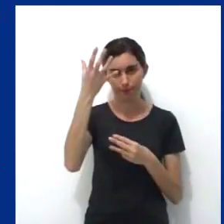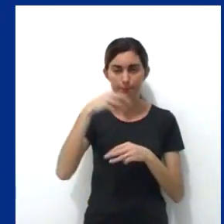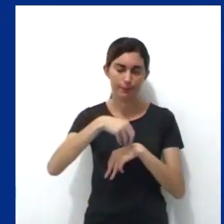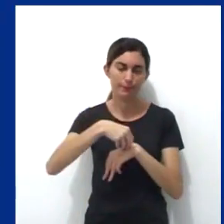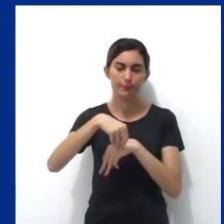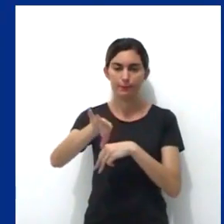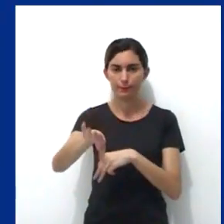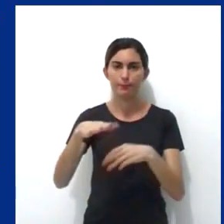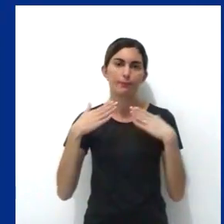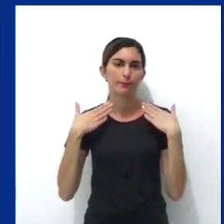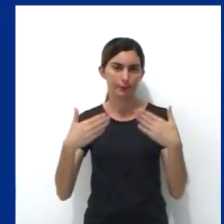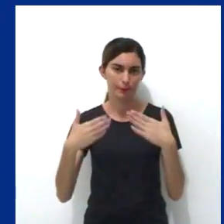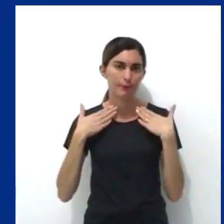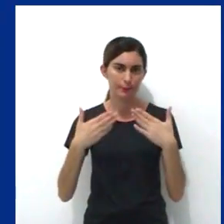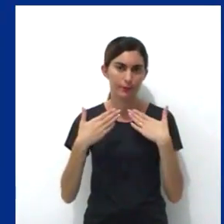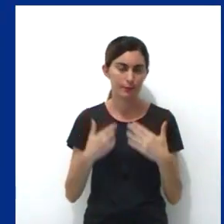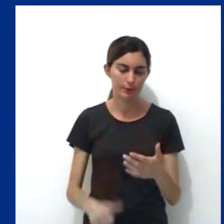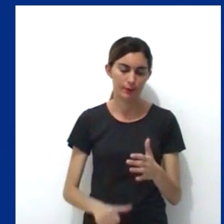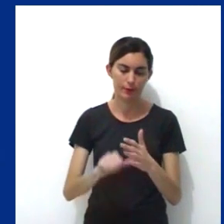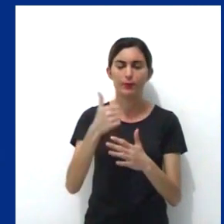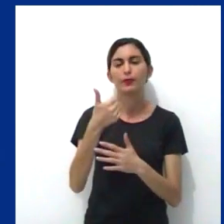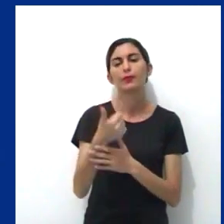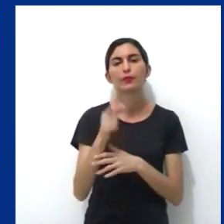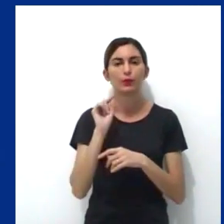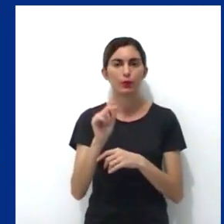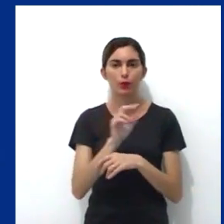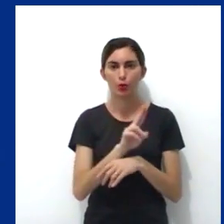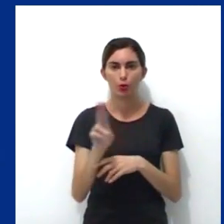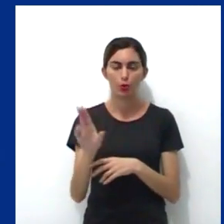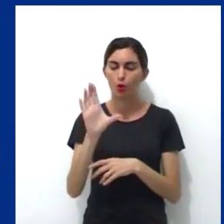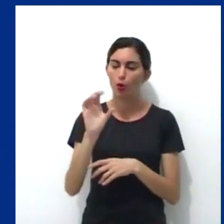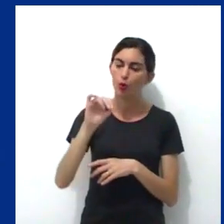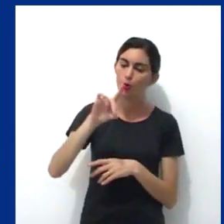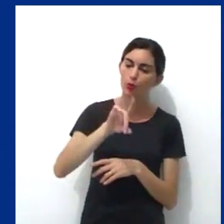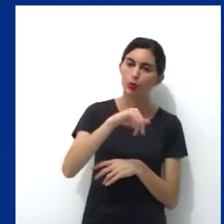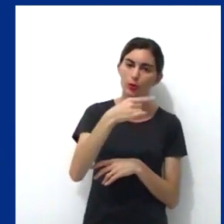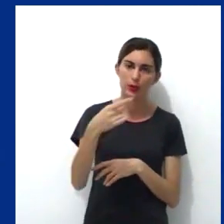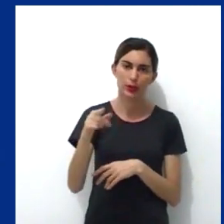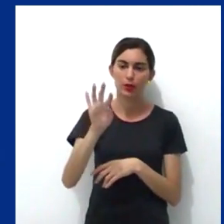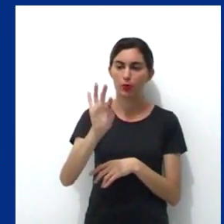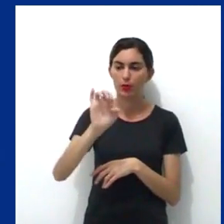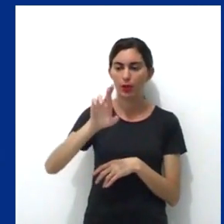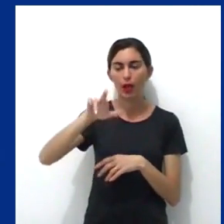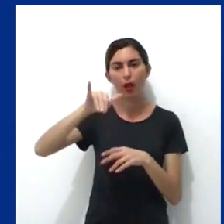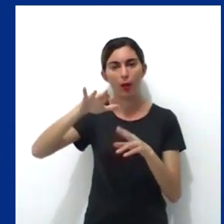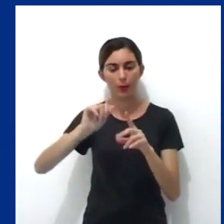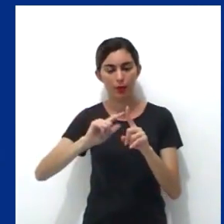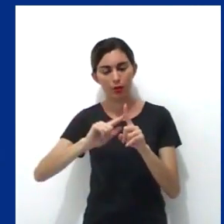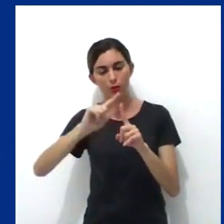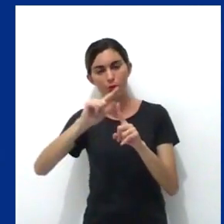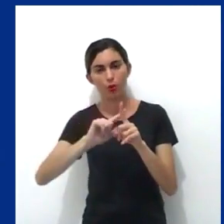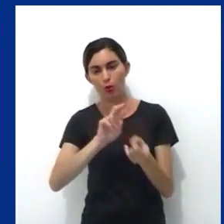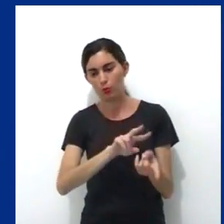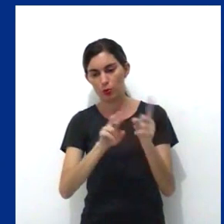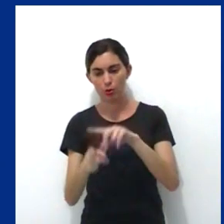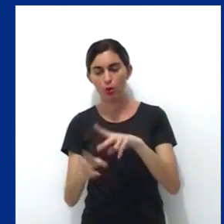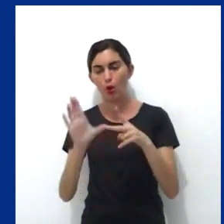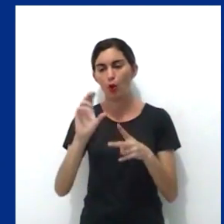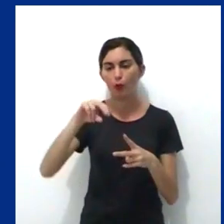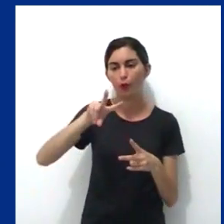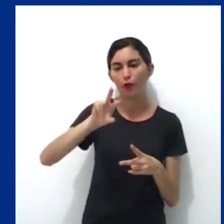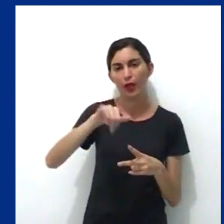Então, esse processo de troca de calor, ele ocorre de formas diferentes. Vamos entender como é que ocorre a propagação do